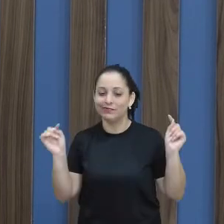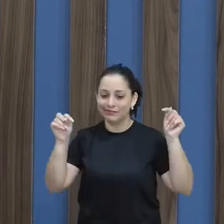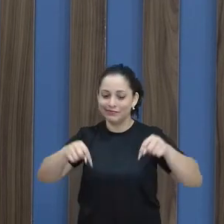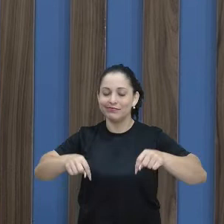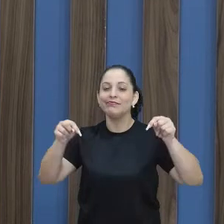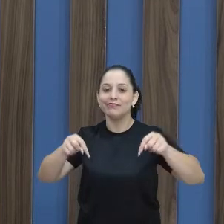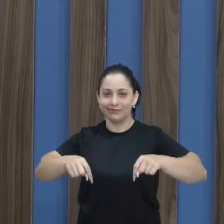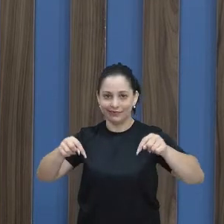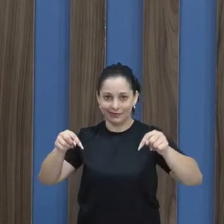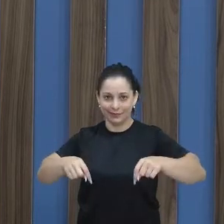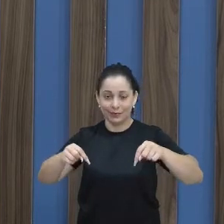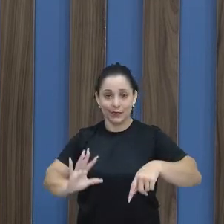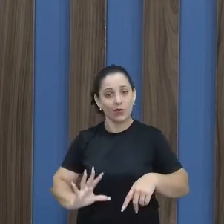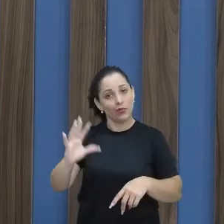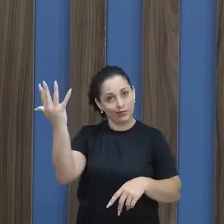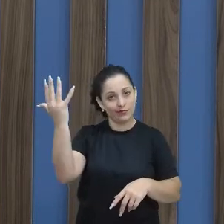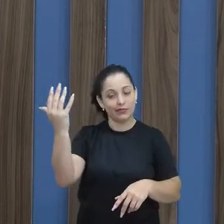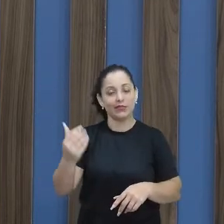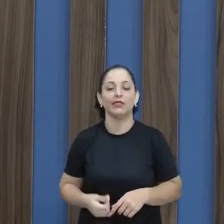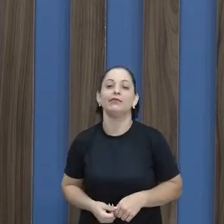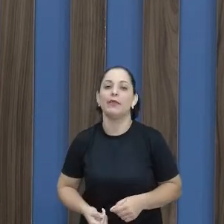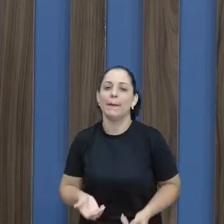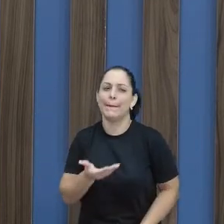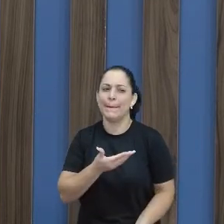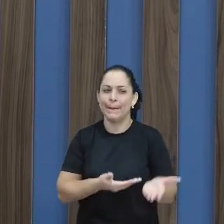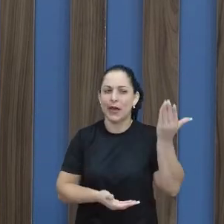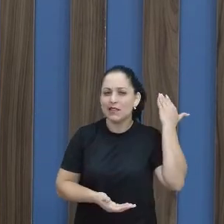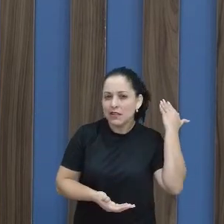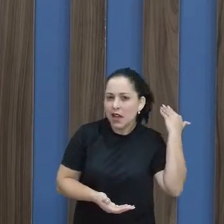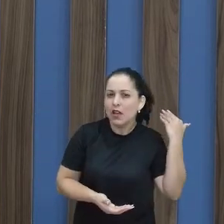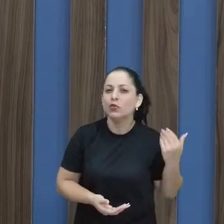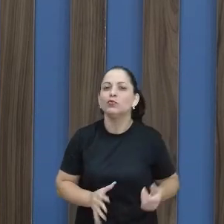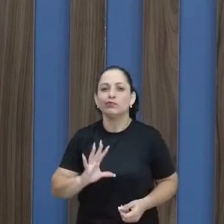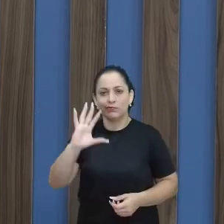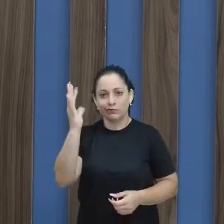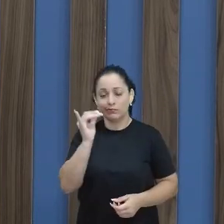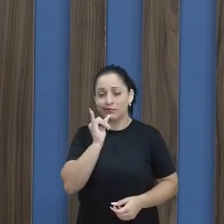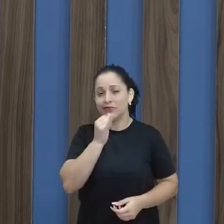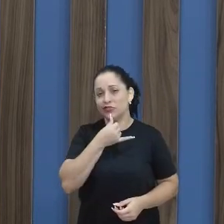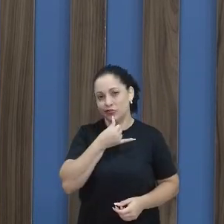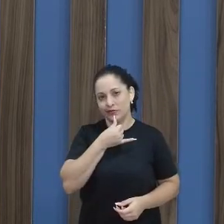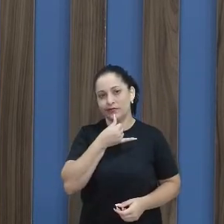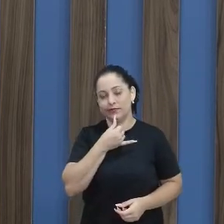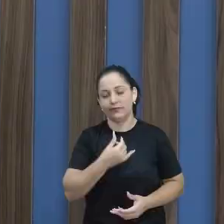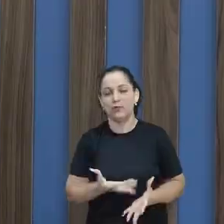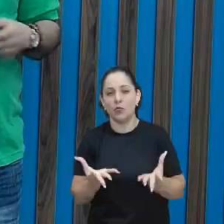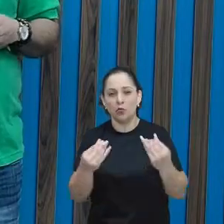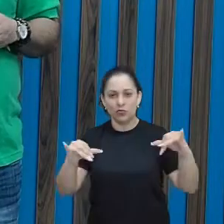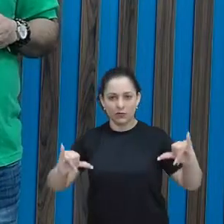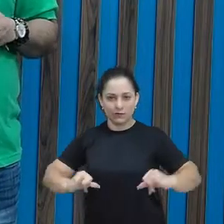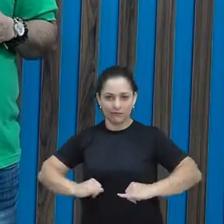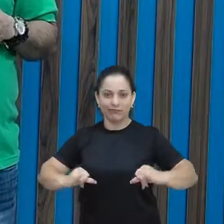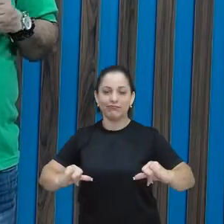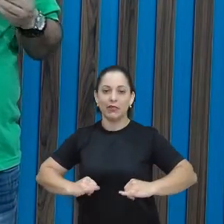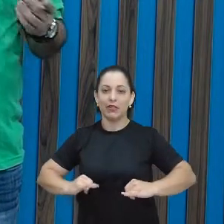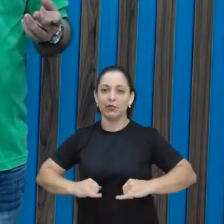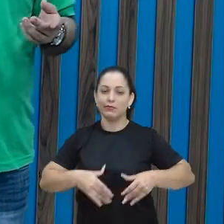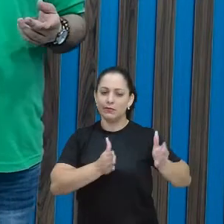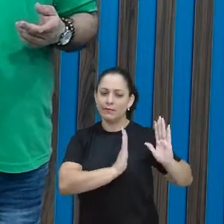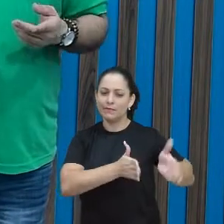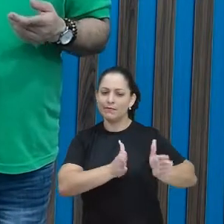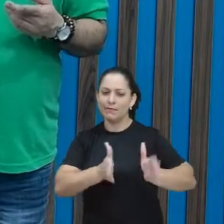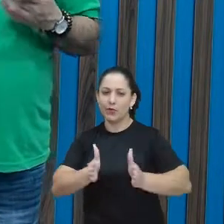né, desse passado aí que não é tão legal, né, de exploração. Isso, e esse processo, né,